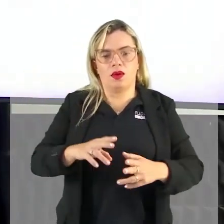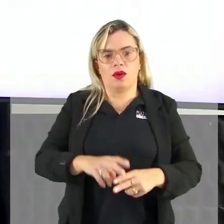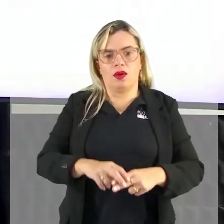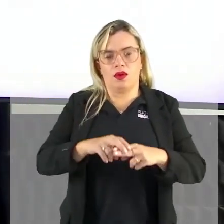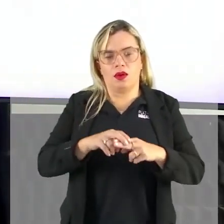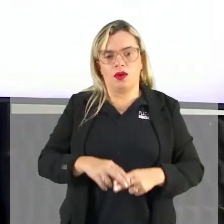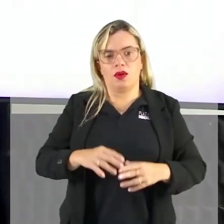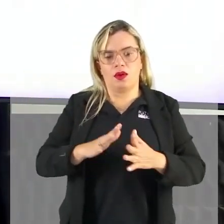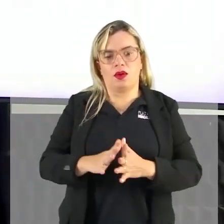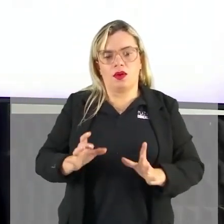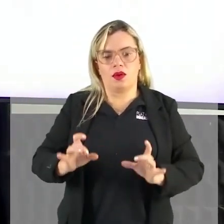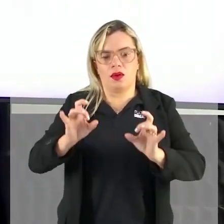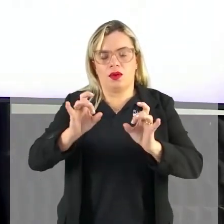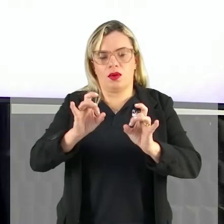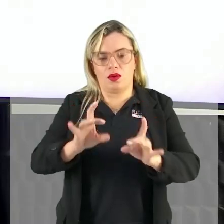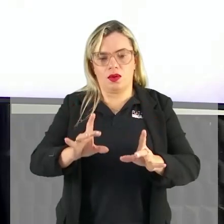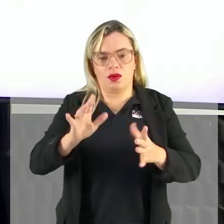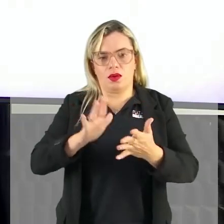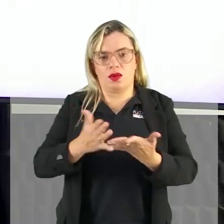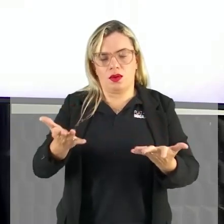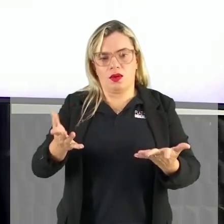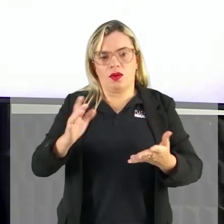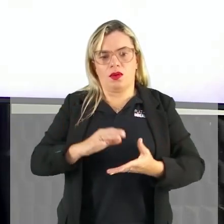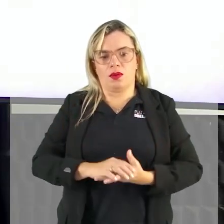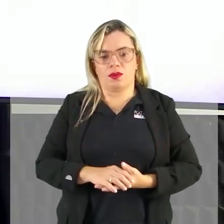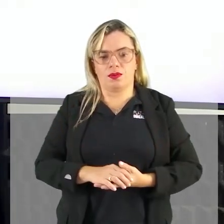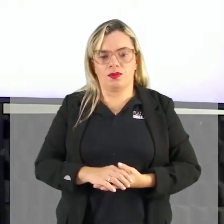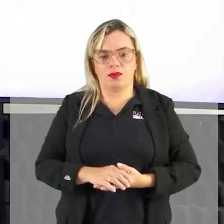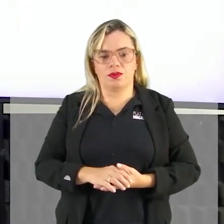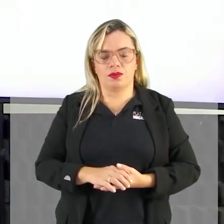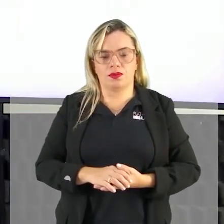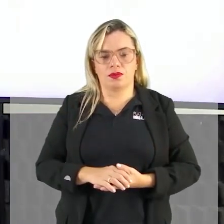essa especificidade. O